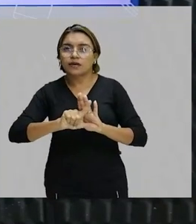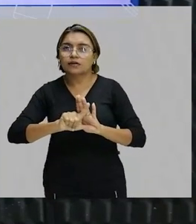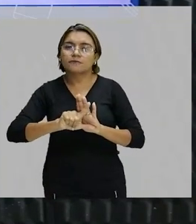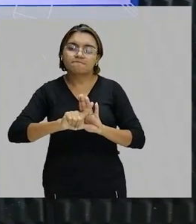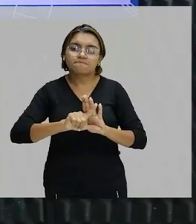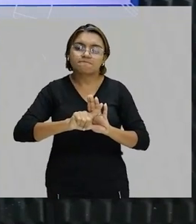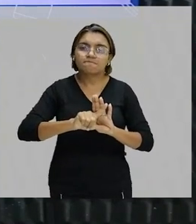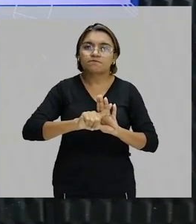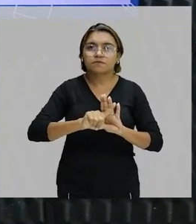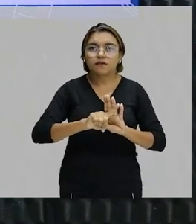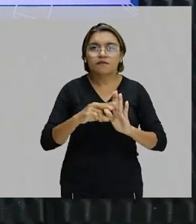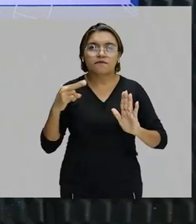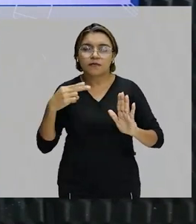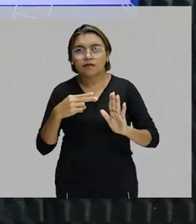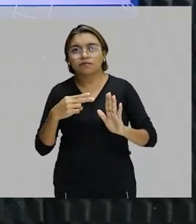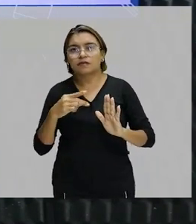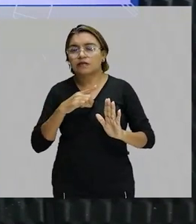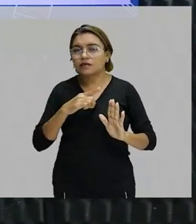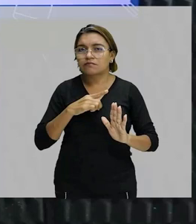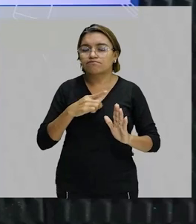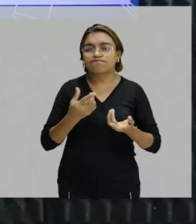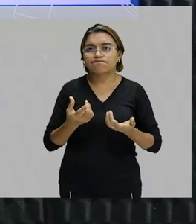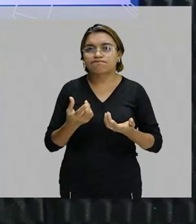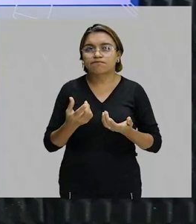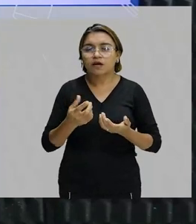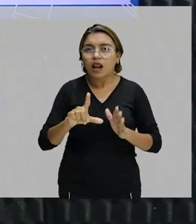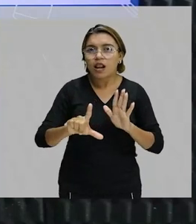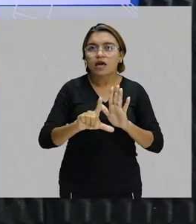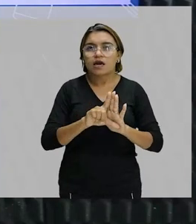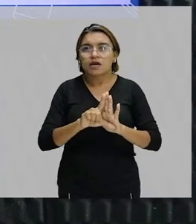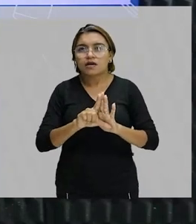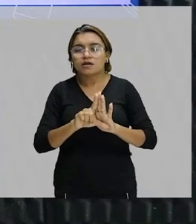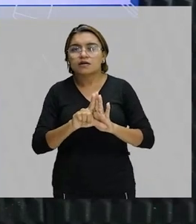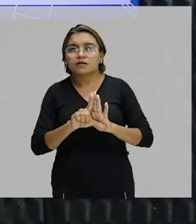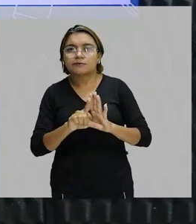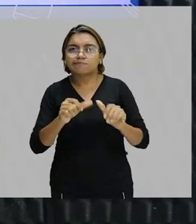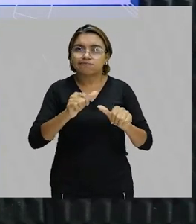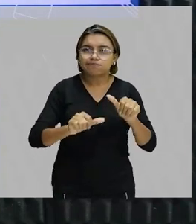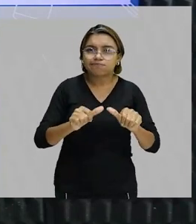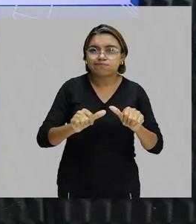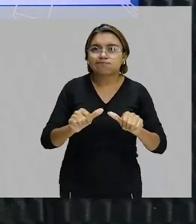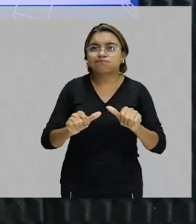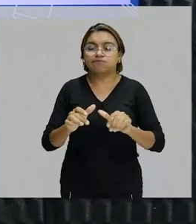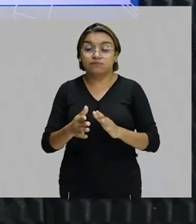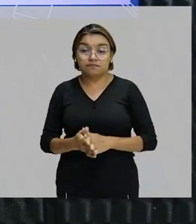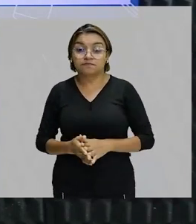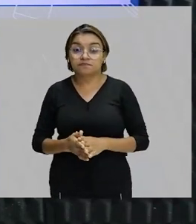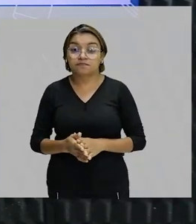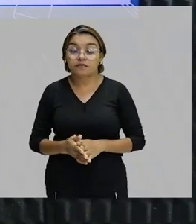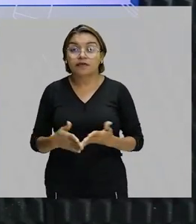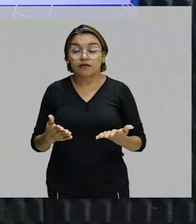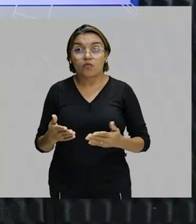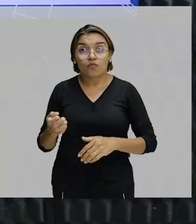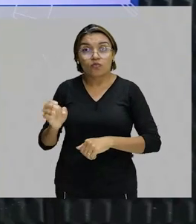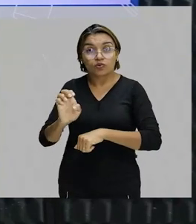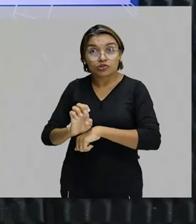determinadas leis trabalhistas também tá para poder facilitar a implantação dos ideais neoliberais na economia o papel